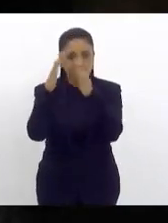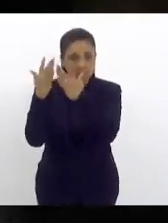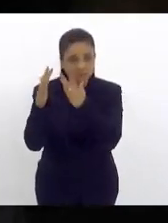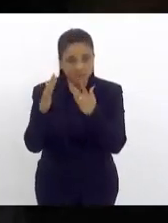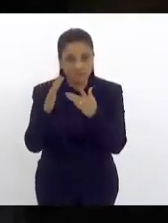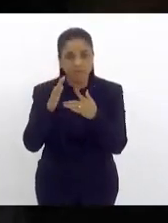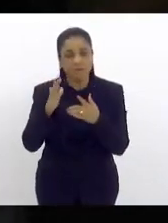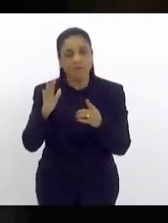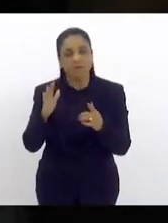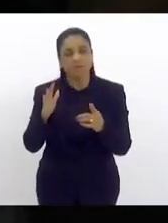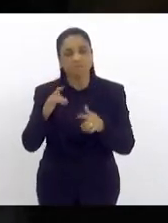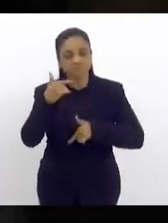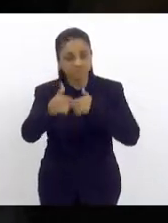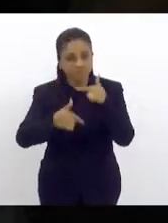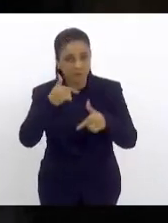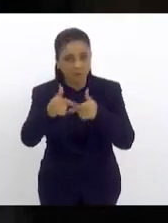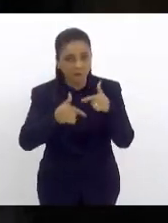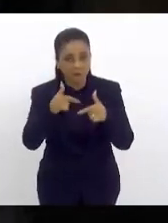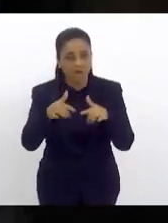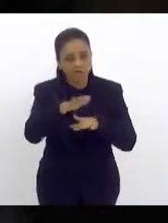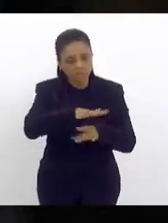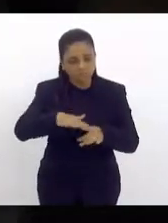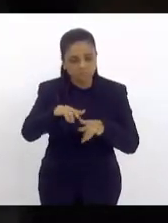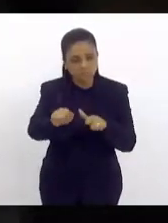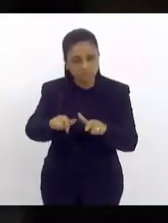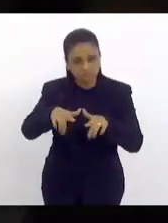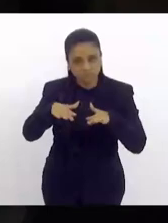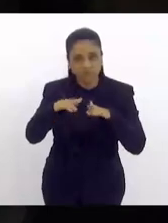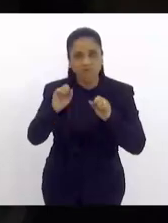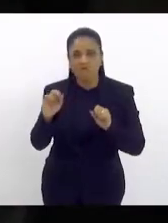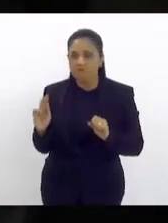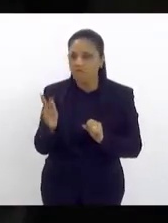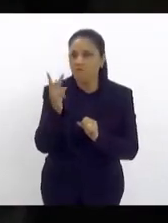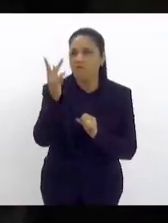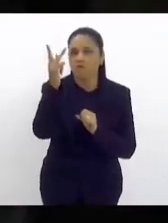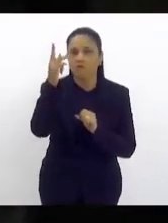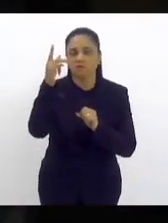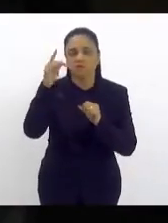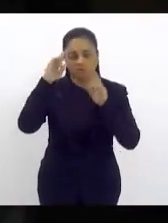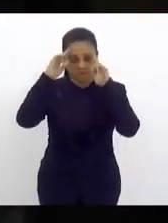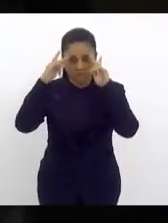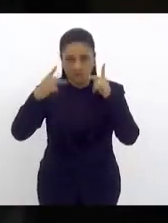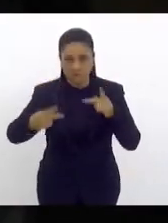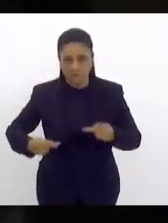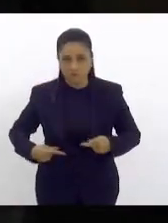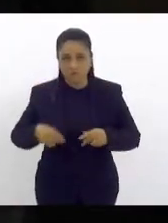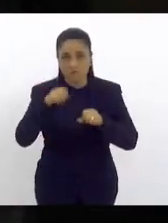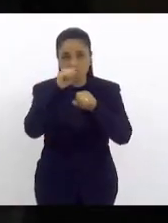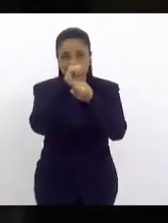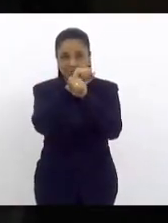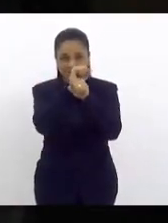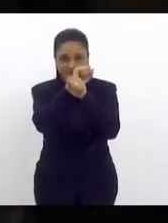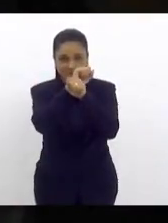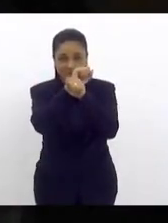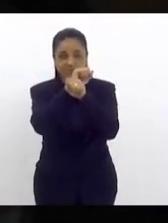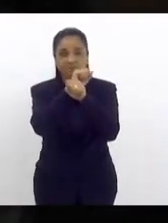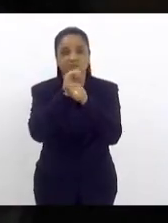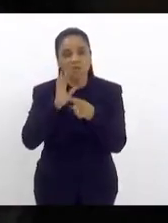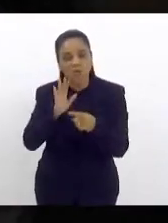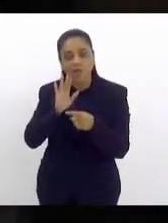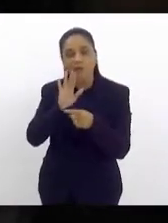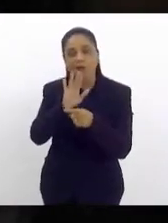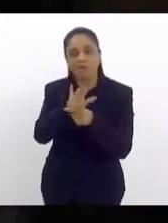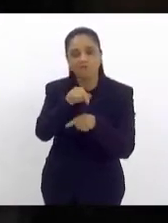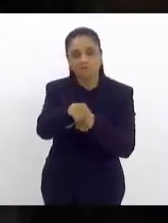seja um espaço também de valorização da memória de seres humanos escravizados que contribuíram para a formação